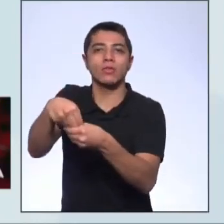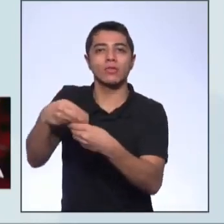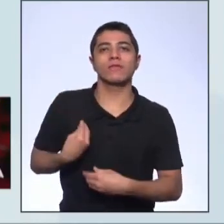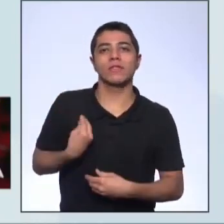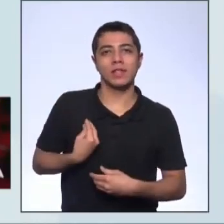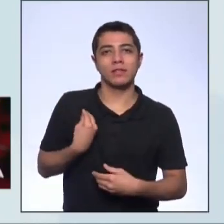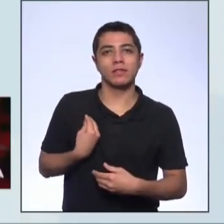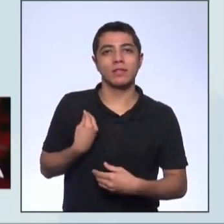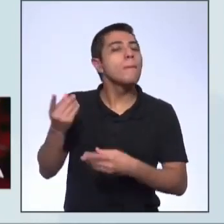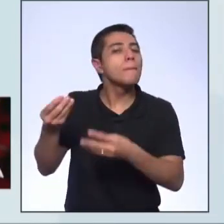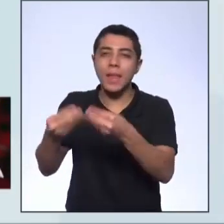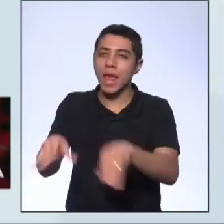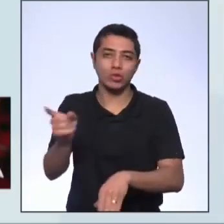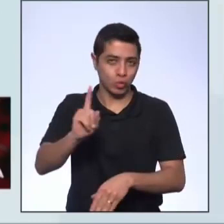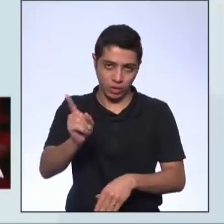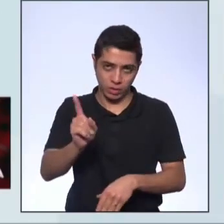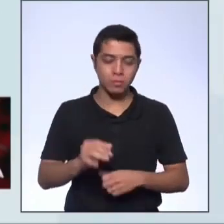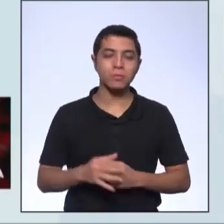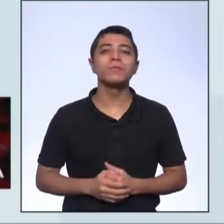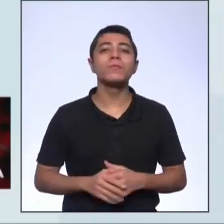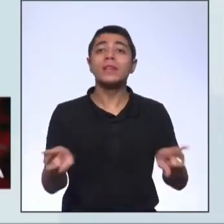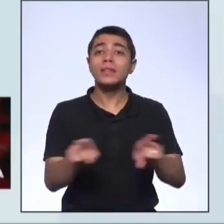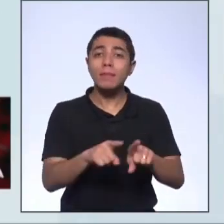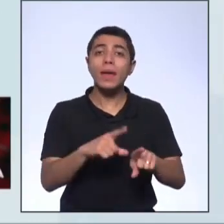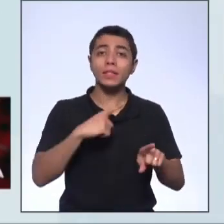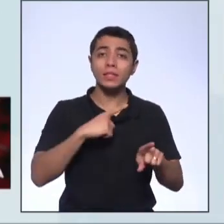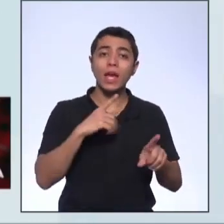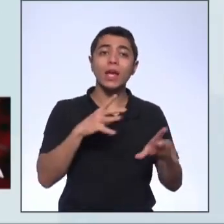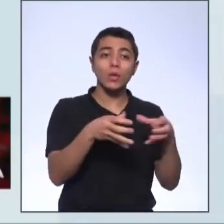os mutualistas, né, que tem essa relação aí,